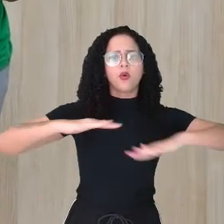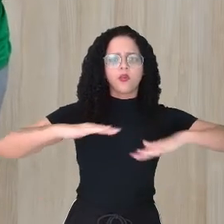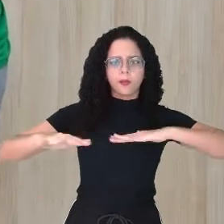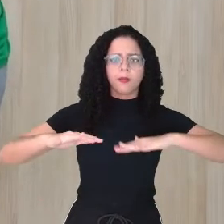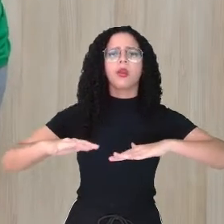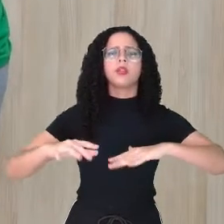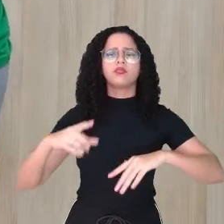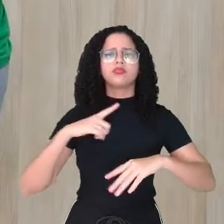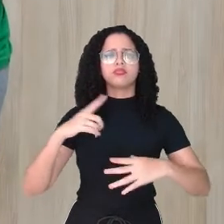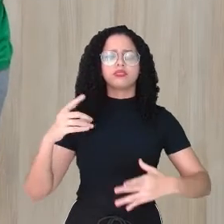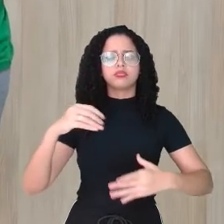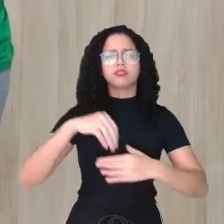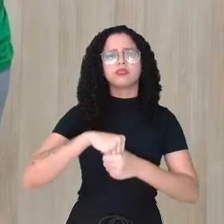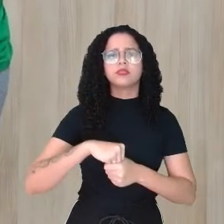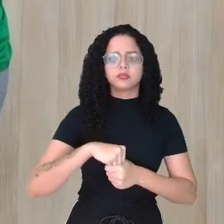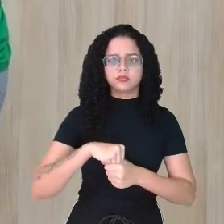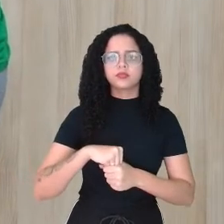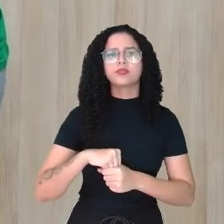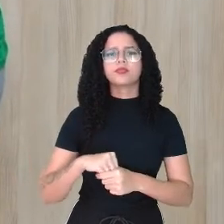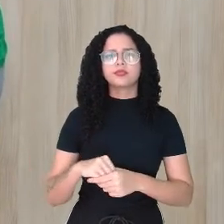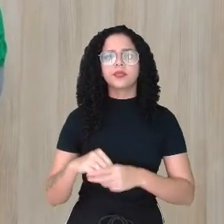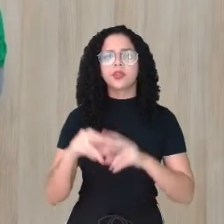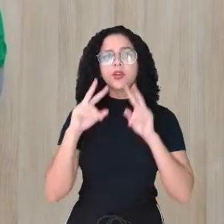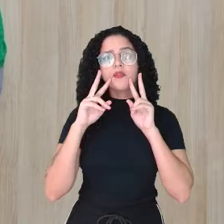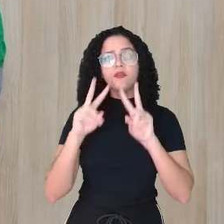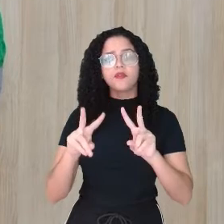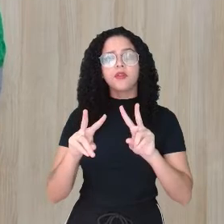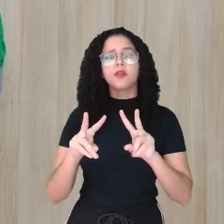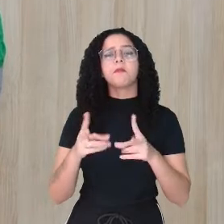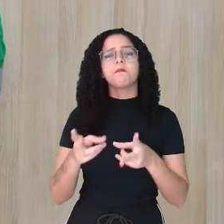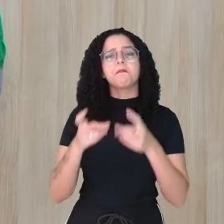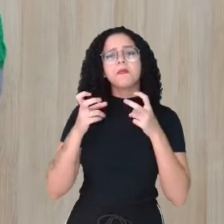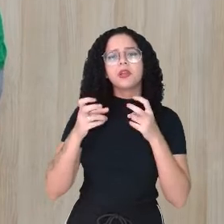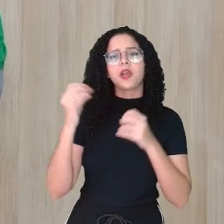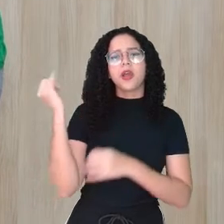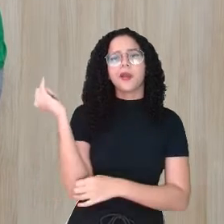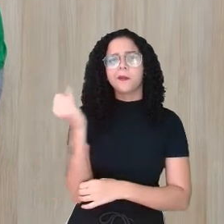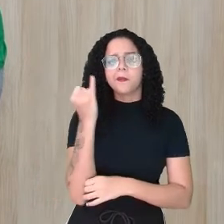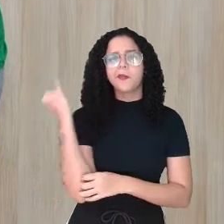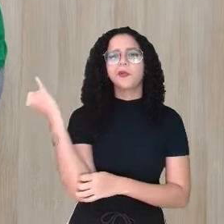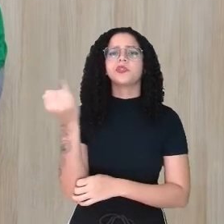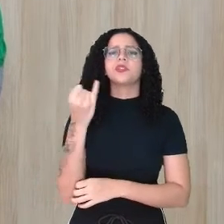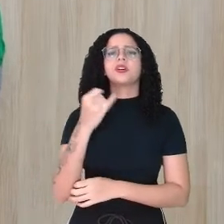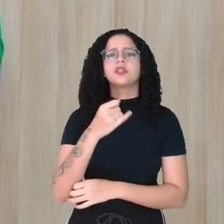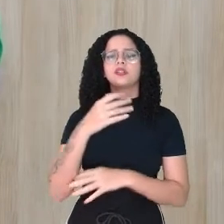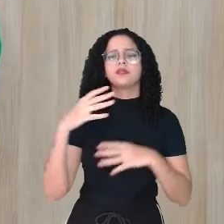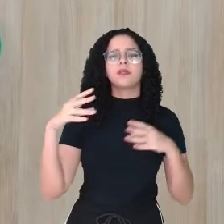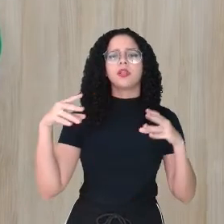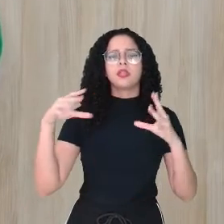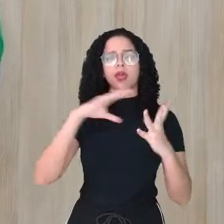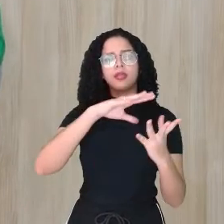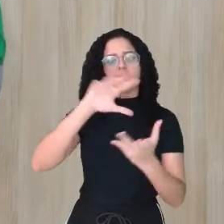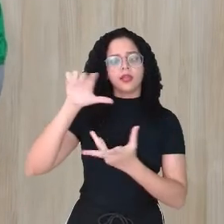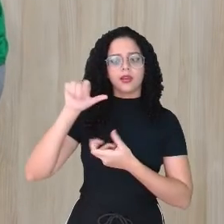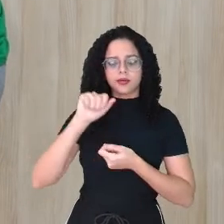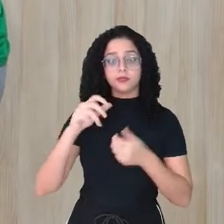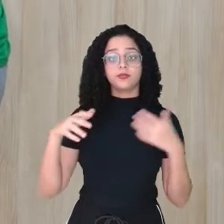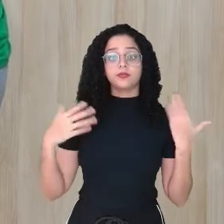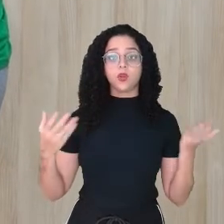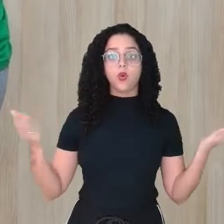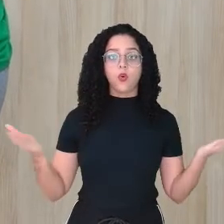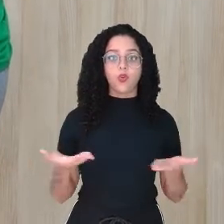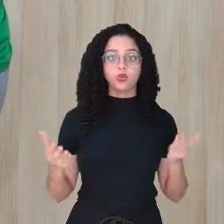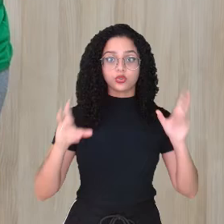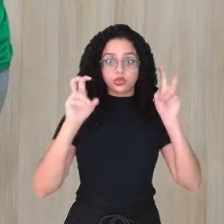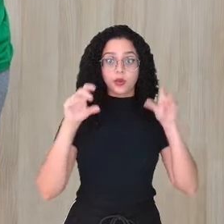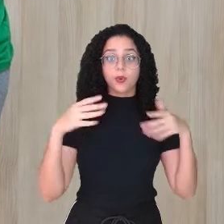que trabalham, né, que vê a importância da terra, né? E aí, hoje, o tema da